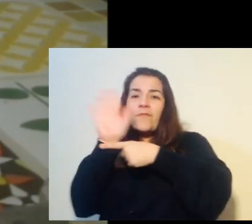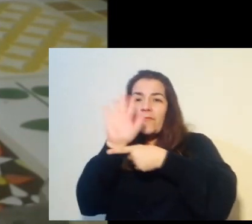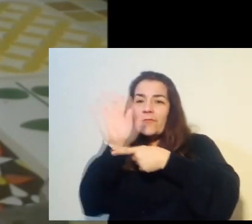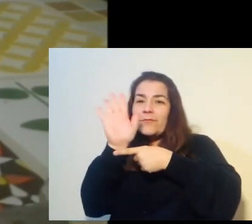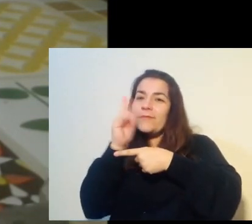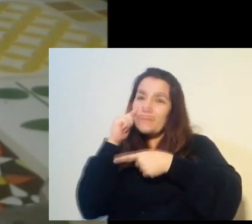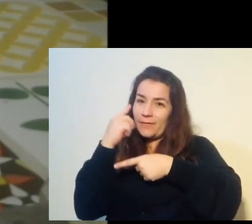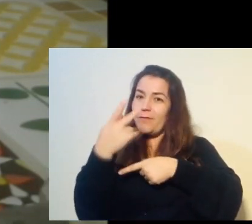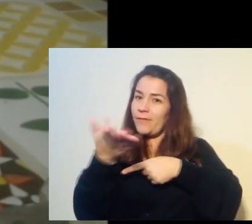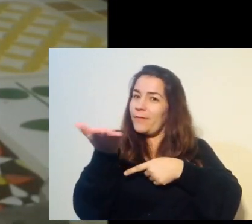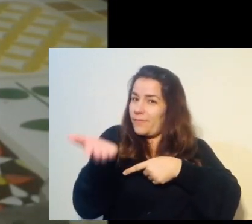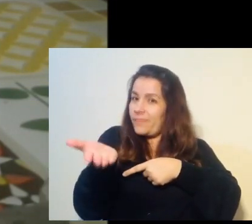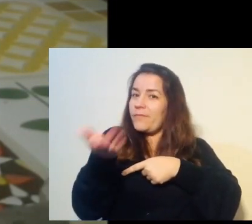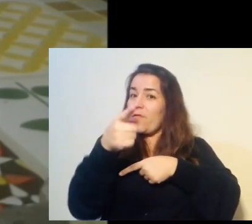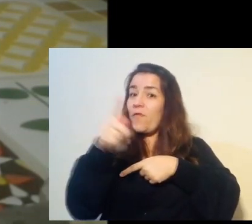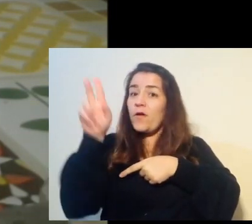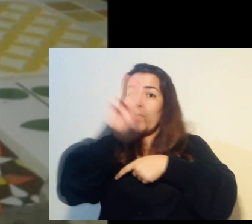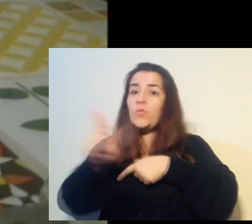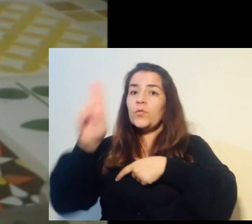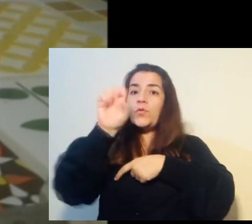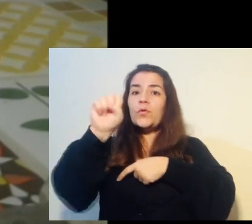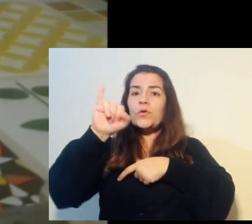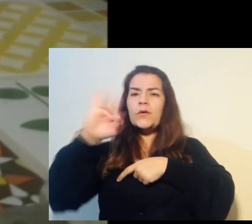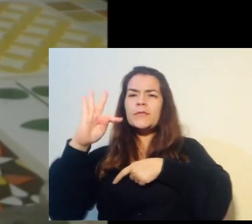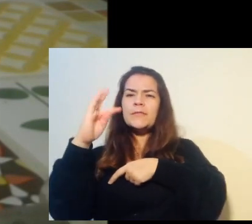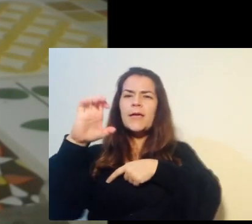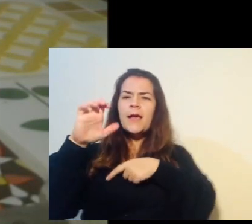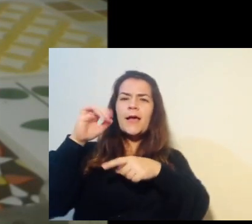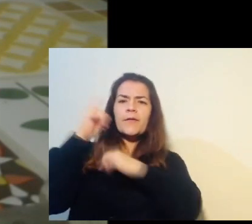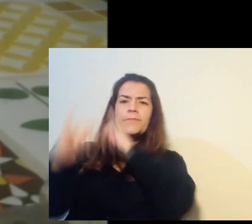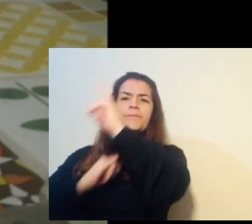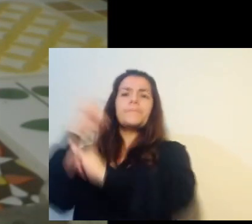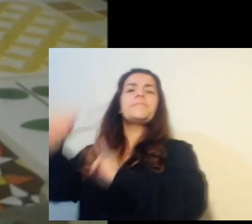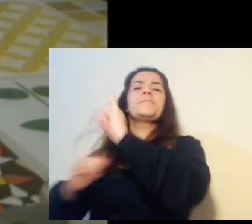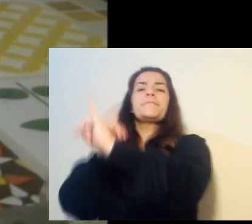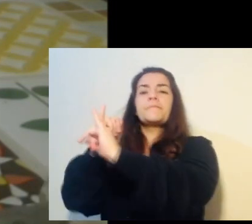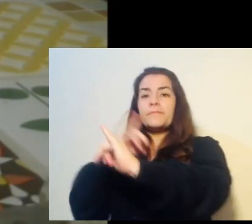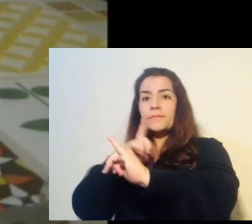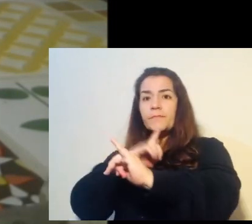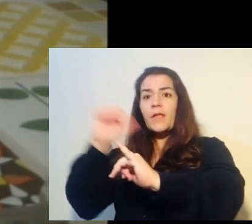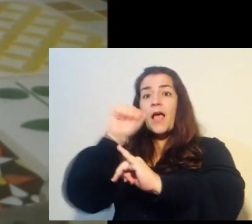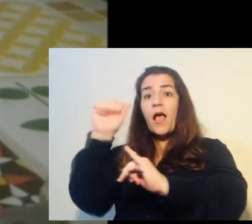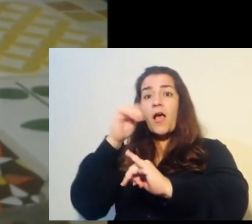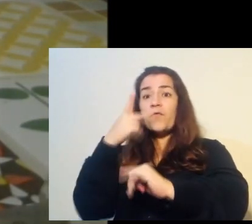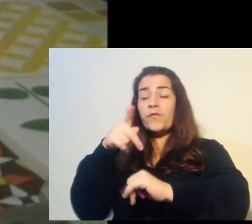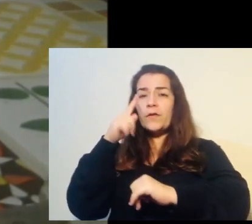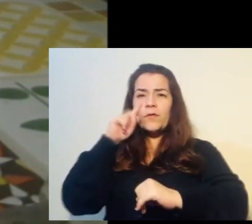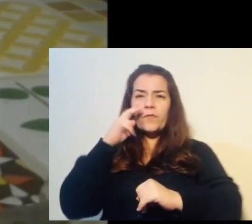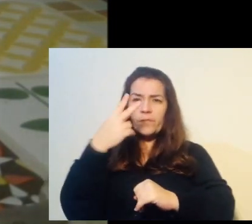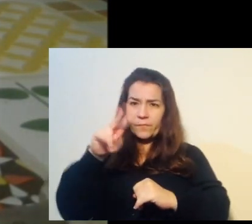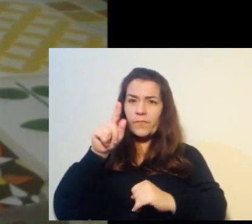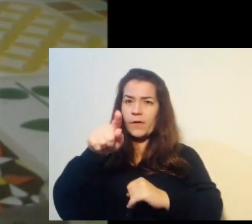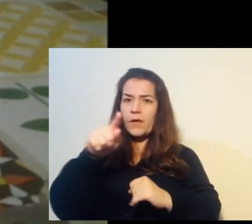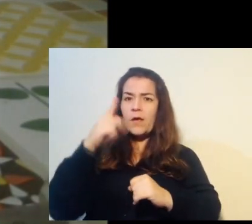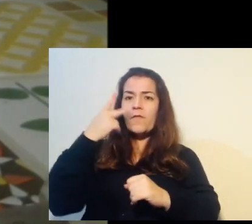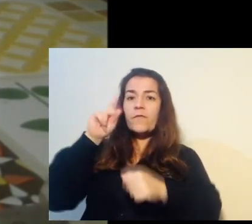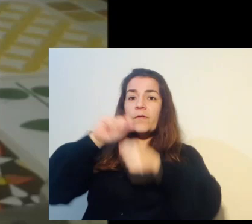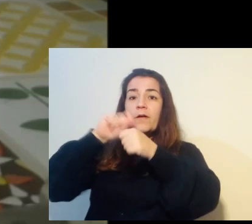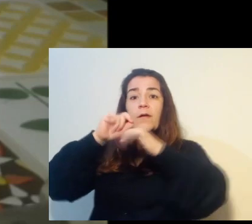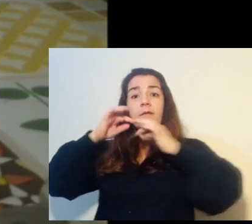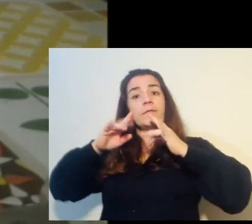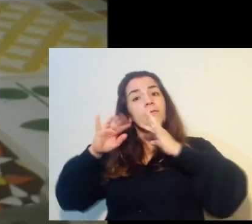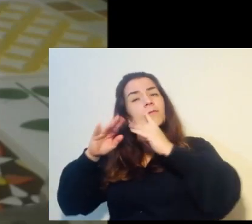né? Mas então você põe em qualquer site de afinação, né, que mostra o afinador, eu acredito que vocês estejam conseguindo ver daí,